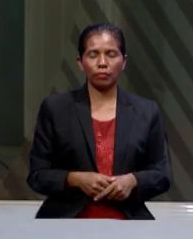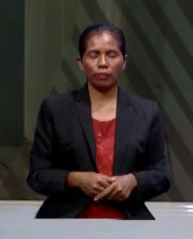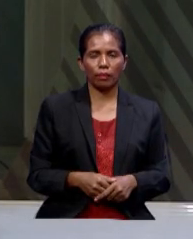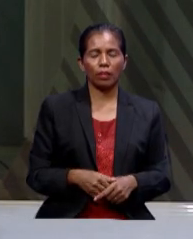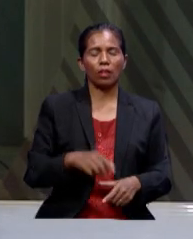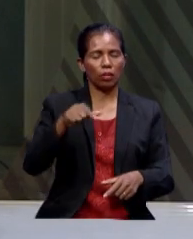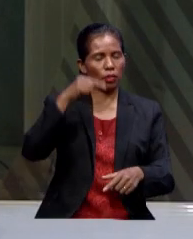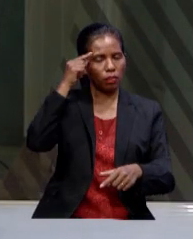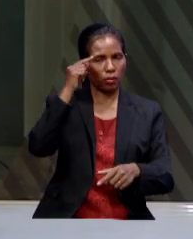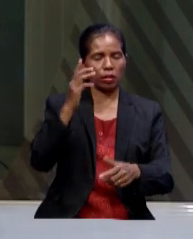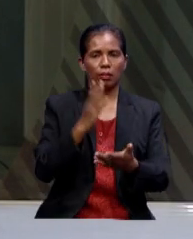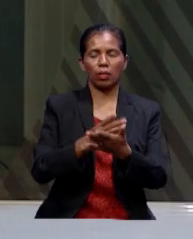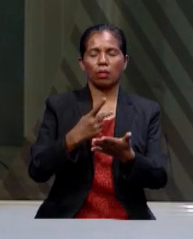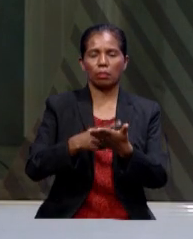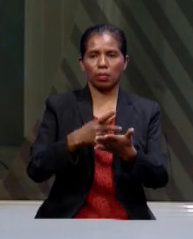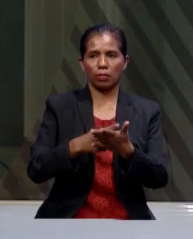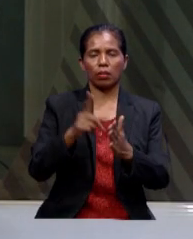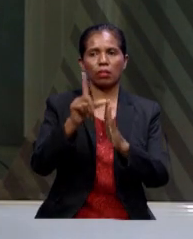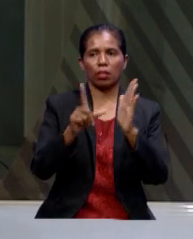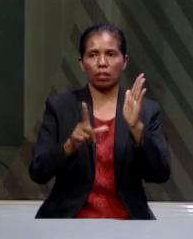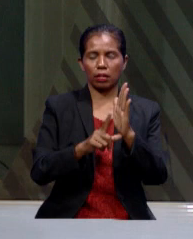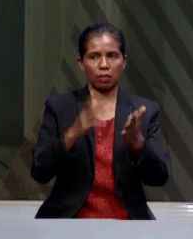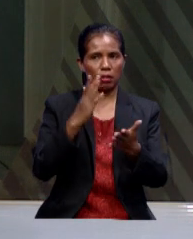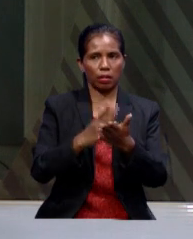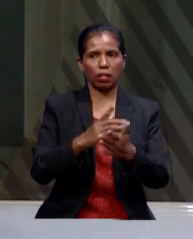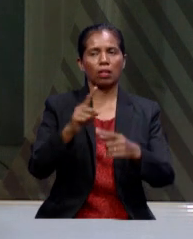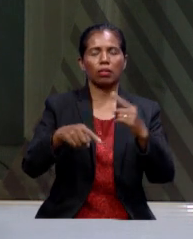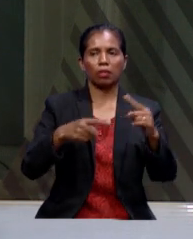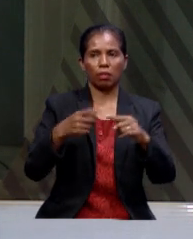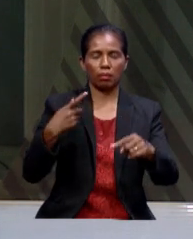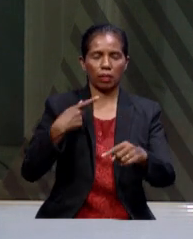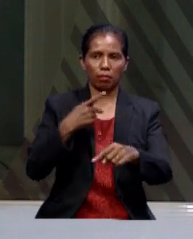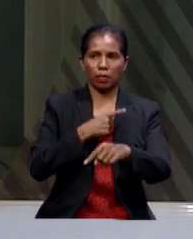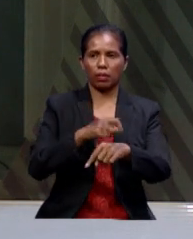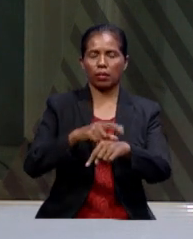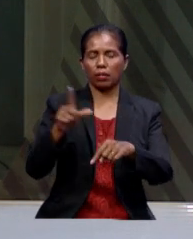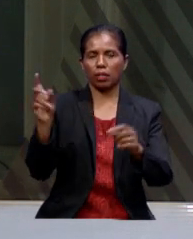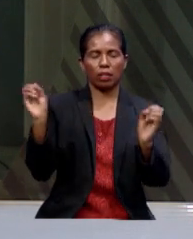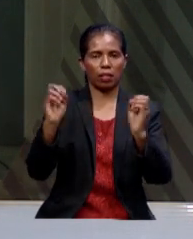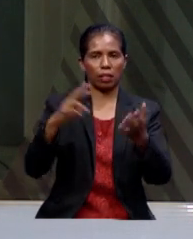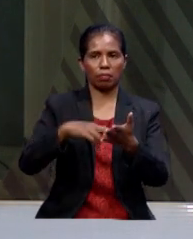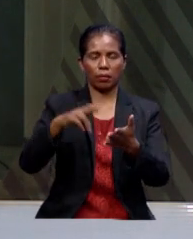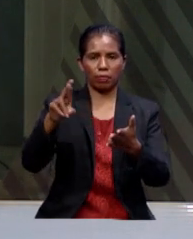Posibilidade de governo retira a proposta de alteração lei pensão vitalícia, bem ir a Parlamento Nacional lá aprova.